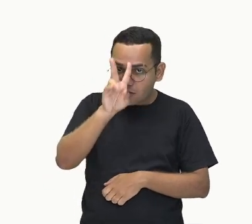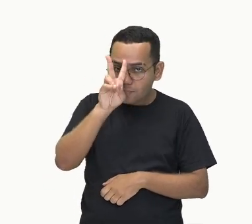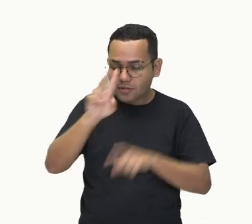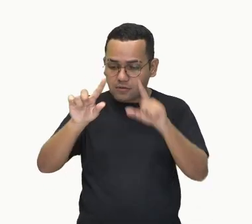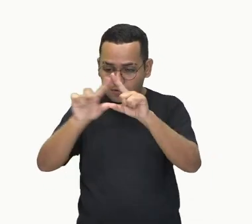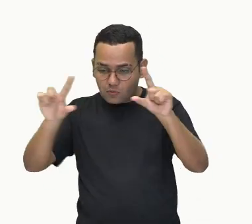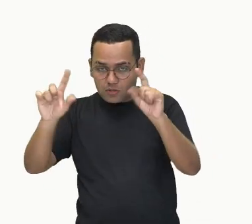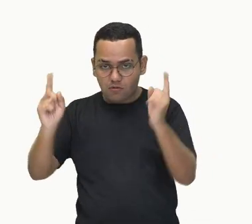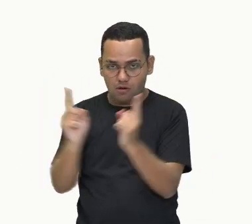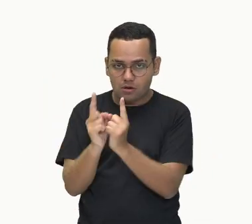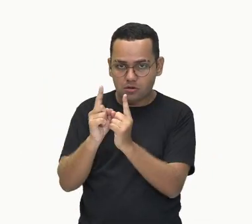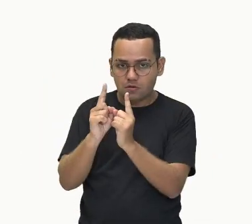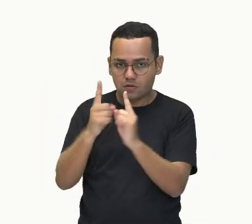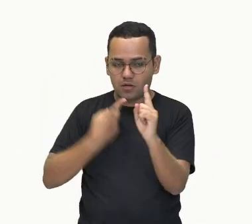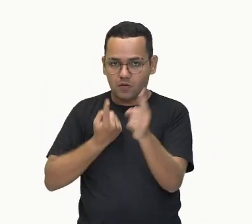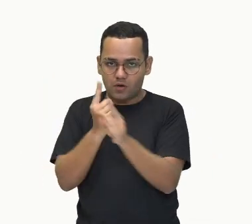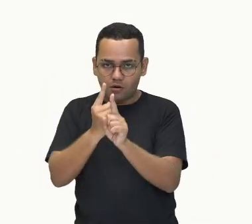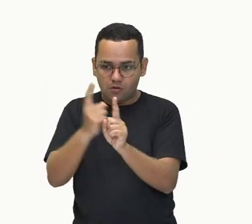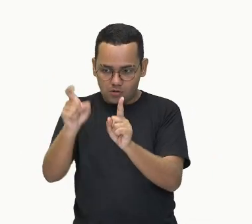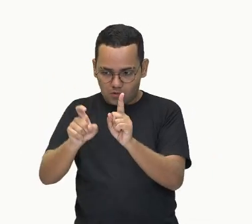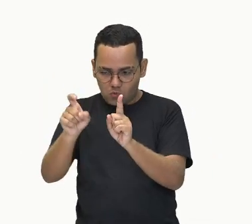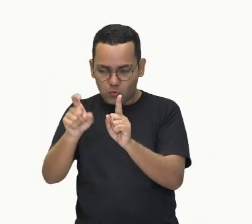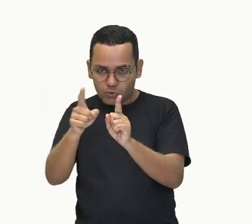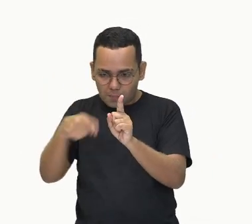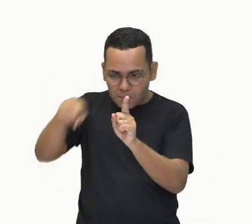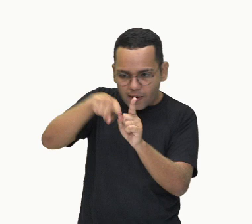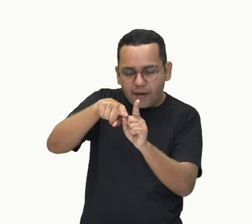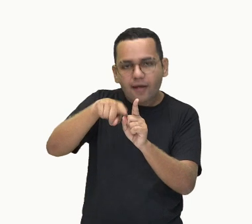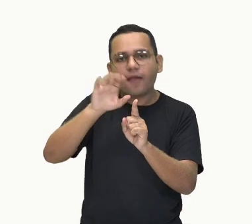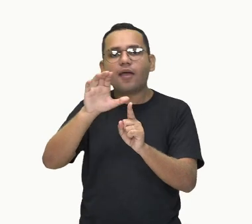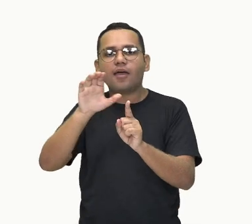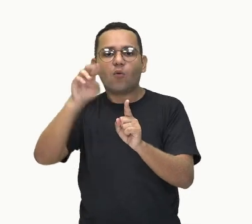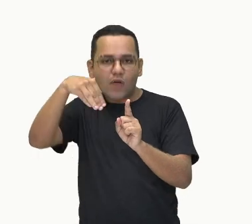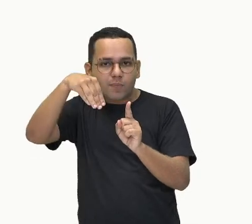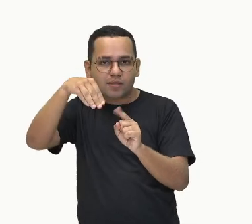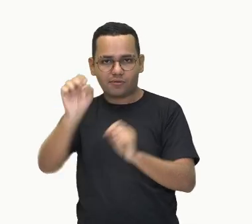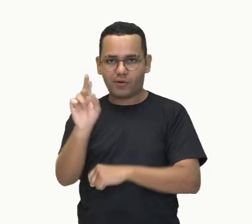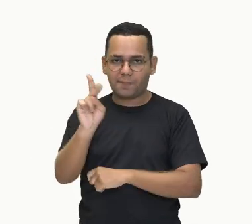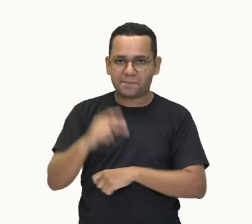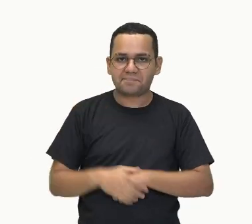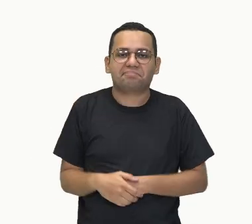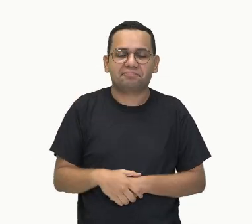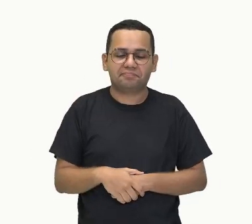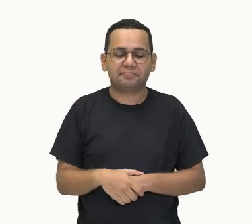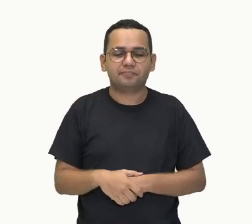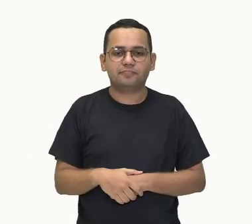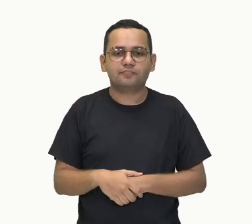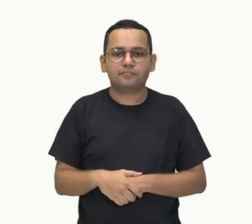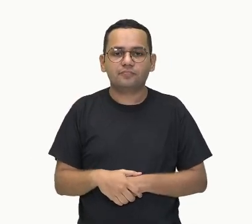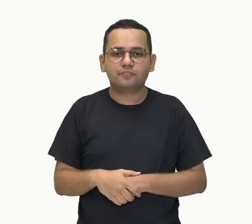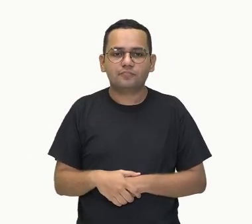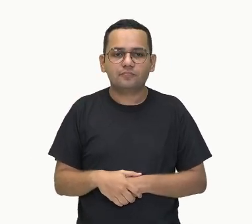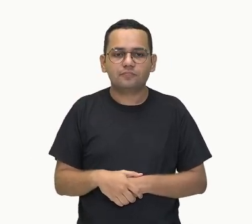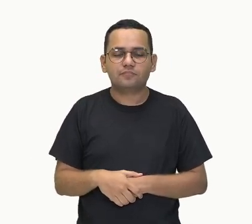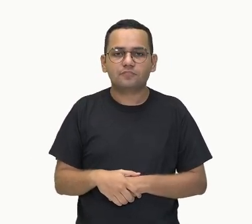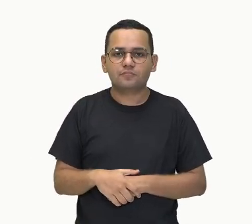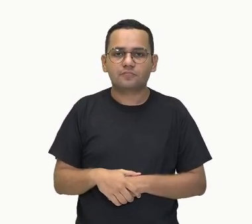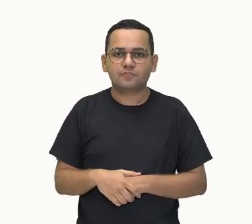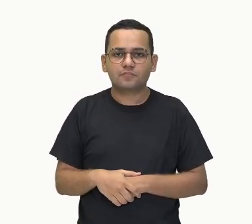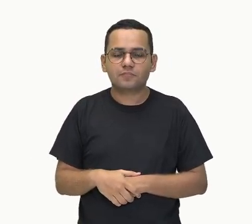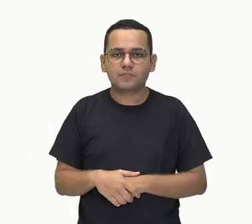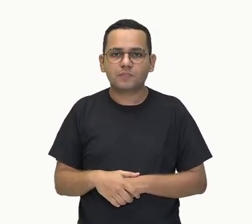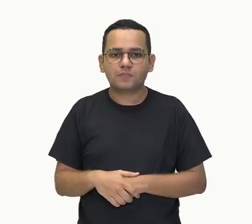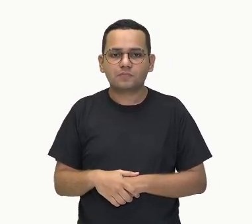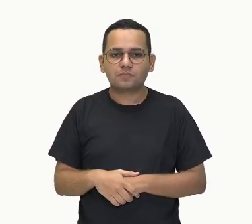está identificando quem é o coeficiente angular, tá bom? Se uma questão